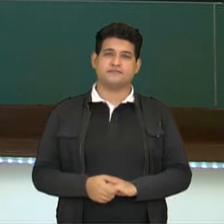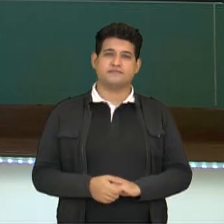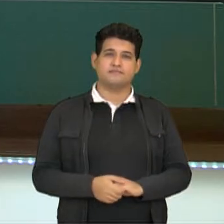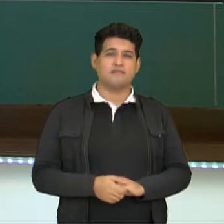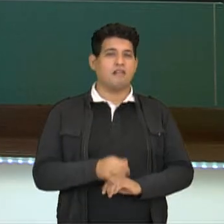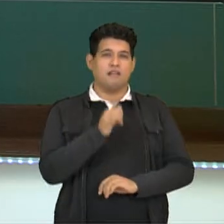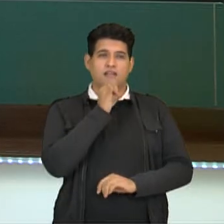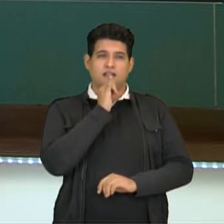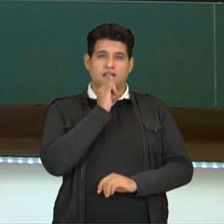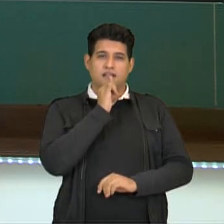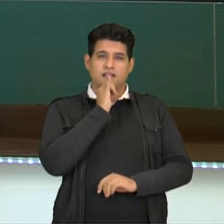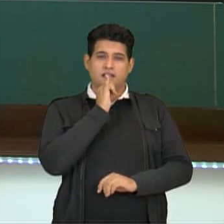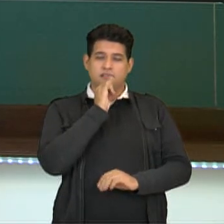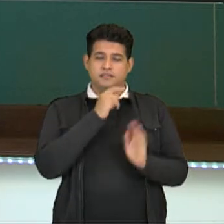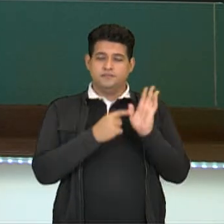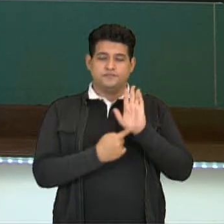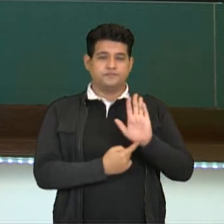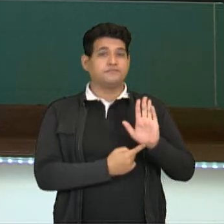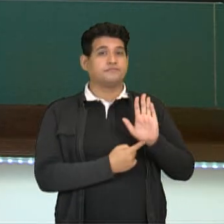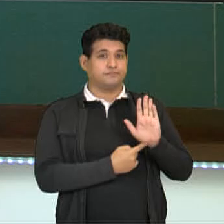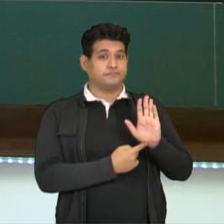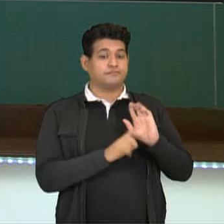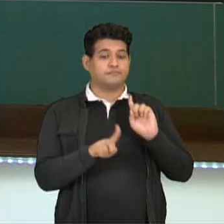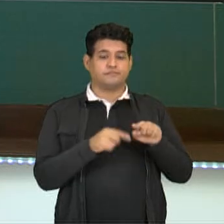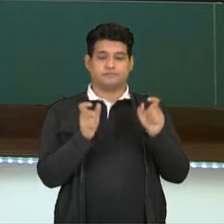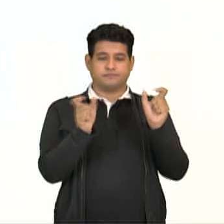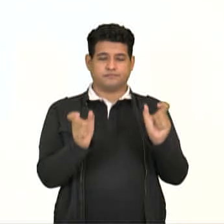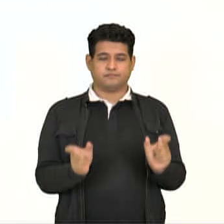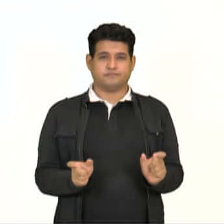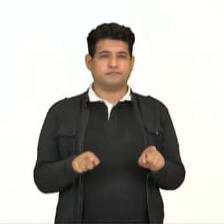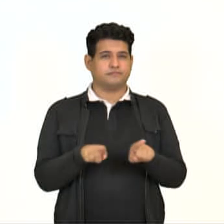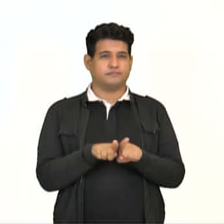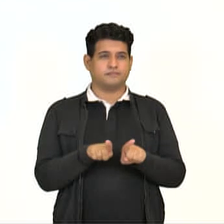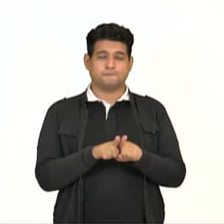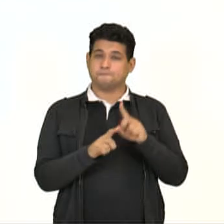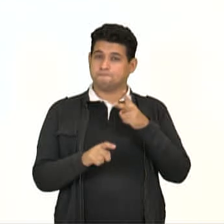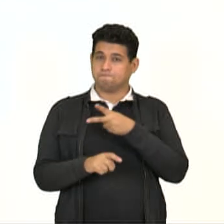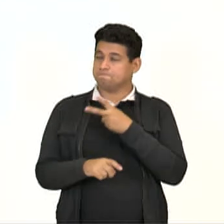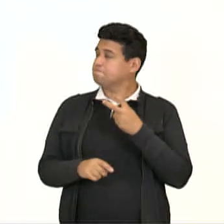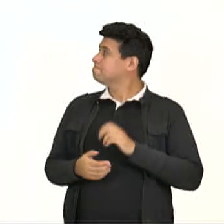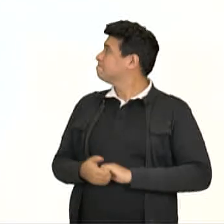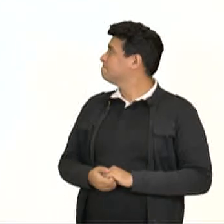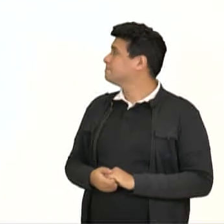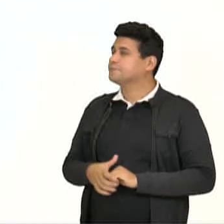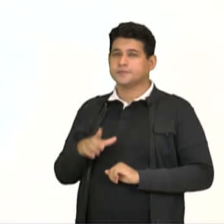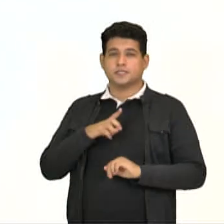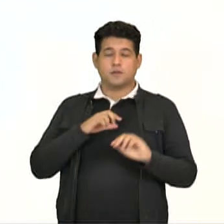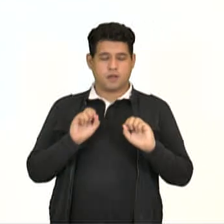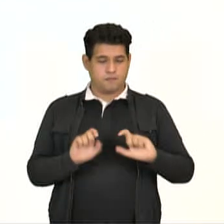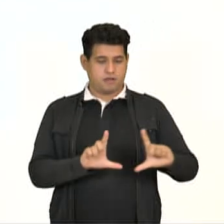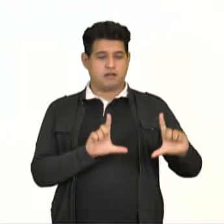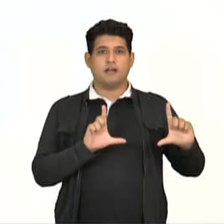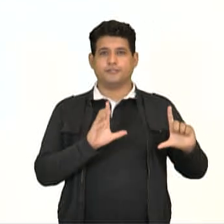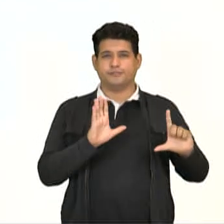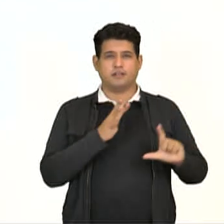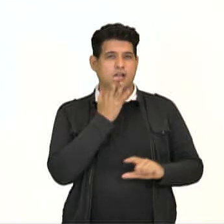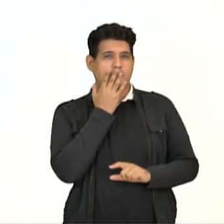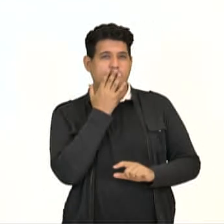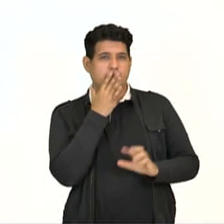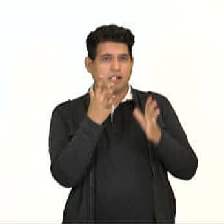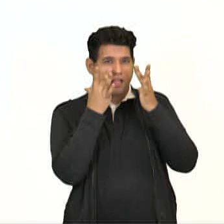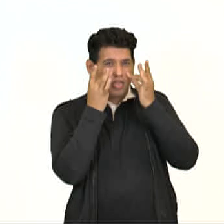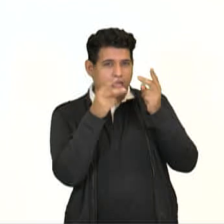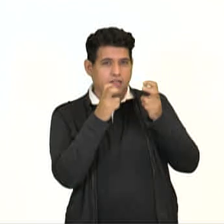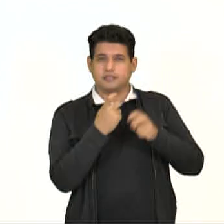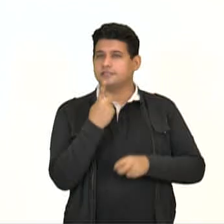Trouxe um exemplo aqui para vocês de um outro pôster de campanha. Veja, nós temos uma imagem ali, né, com uma cor bem chamativa,